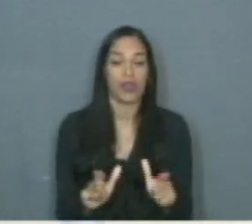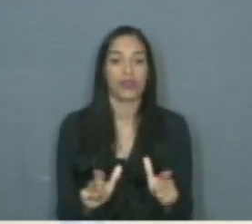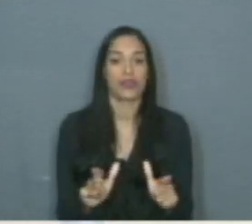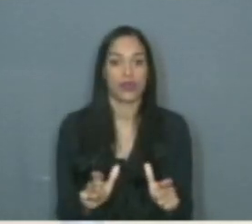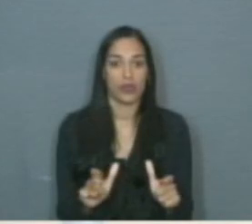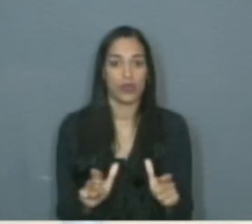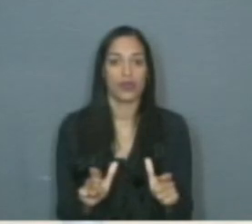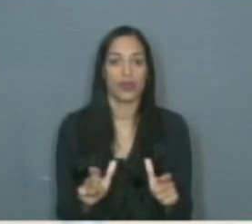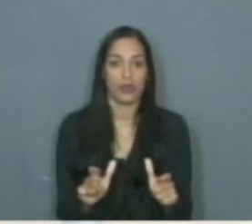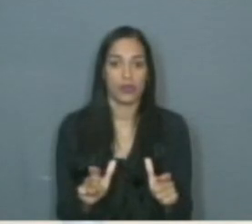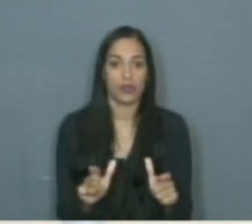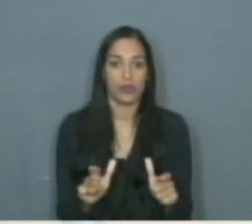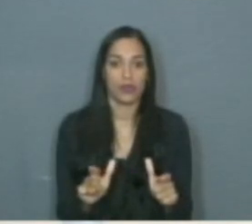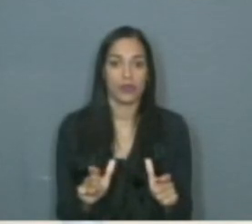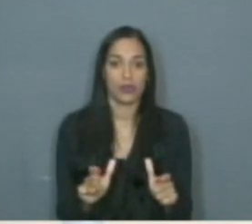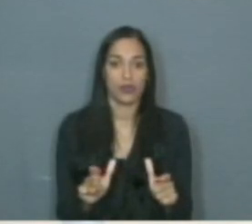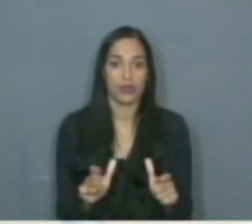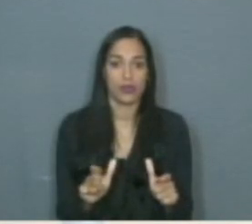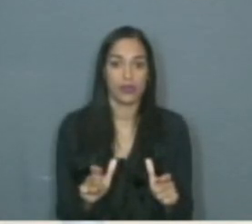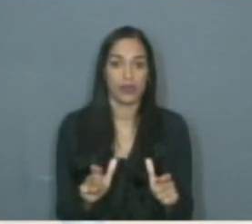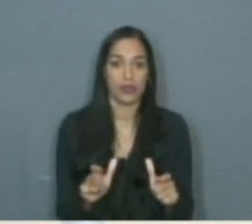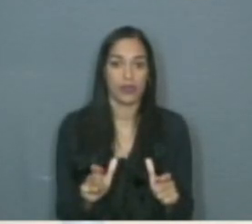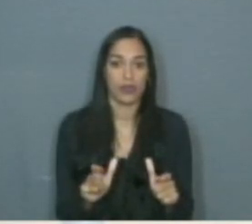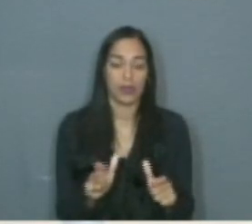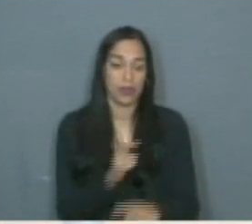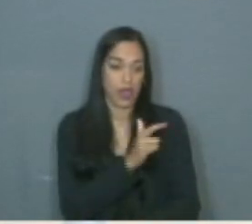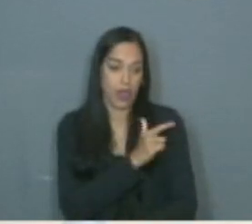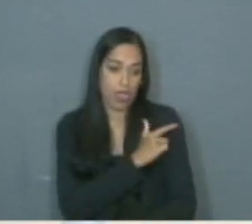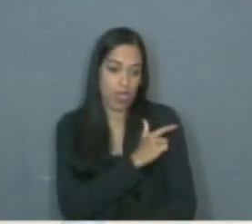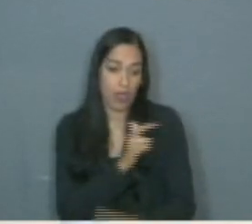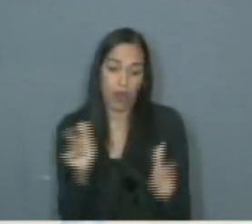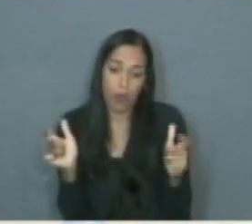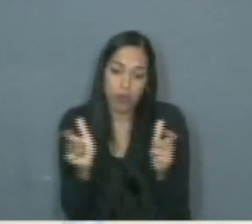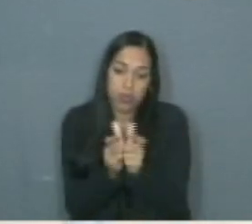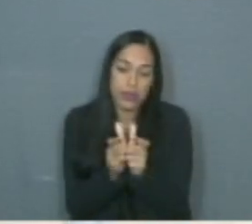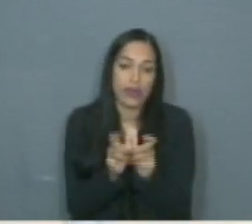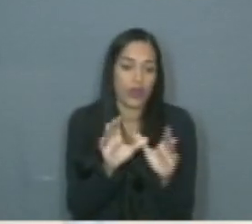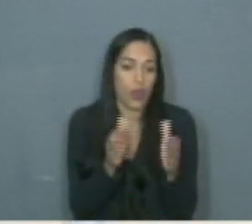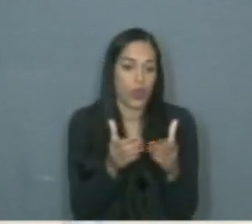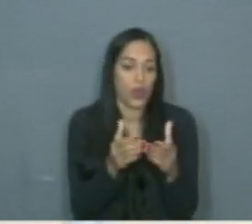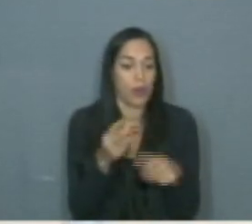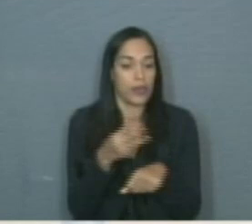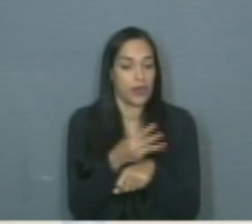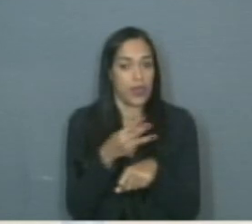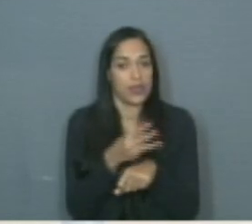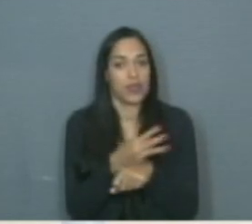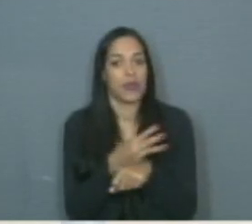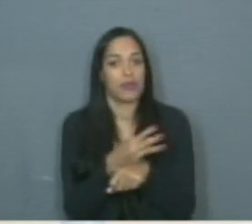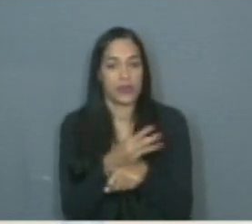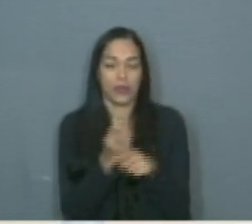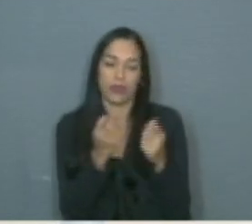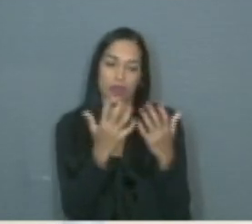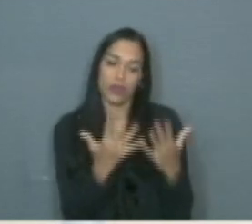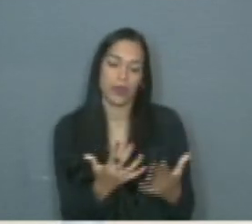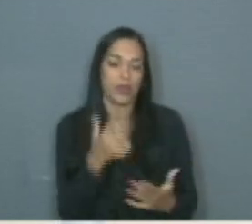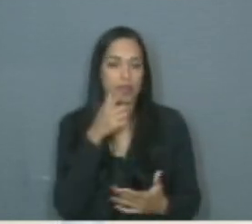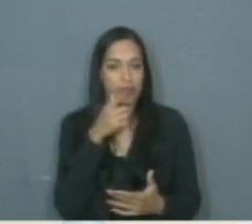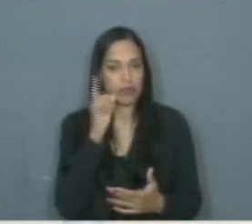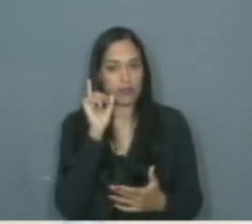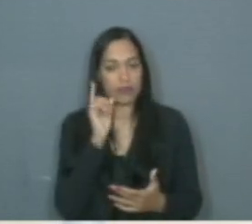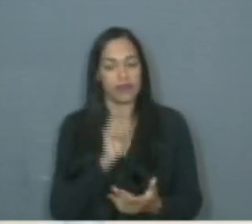para se reduzir ao comportamento de um grupão de WhatsApp, como eu disse ontem. Não é